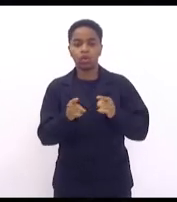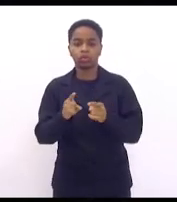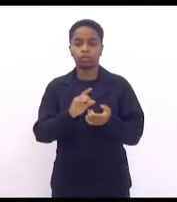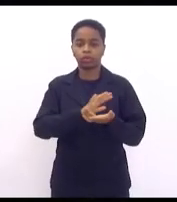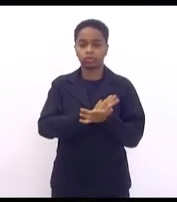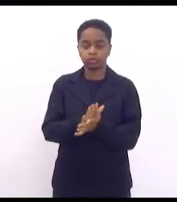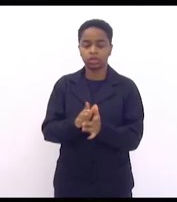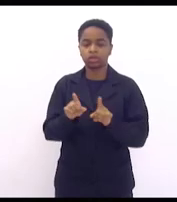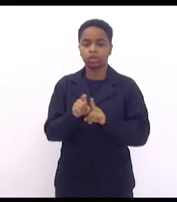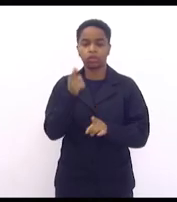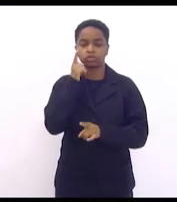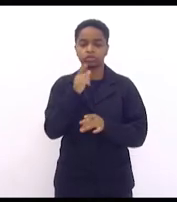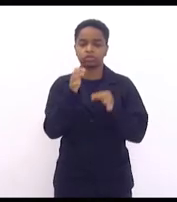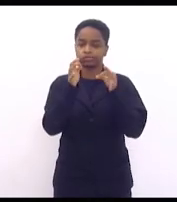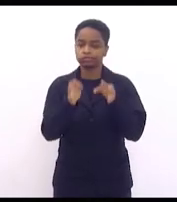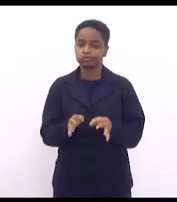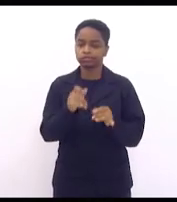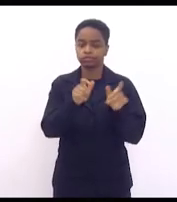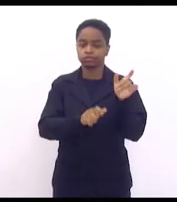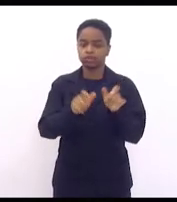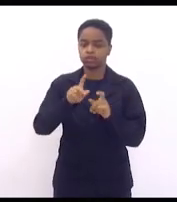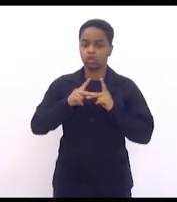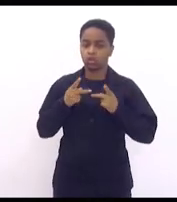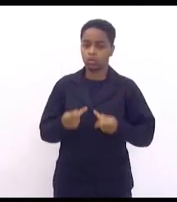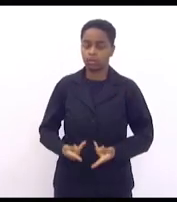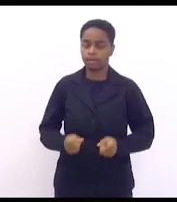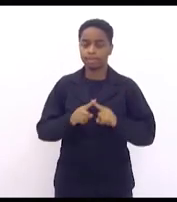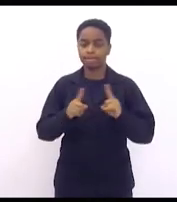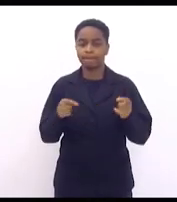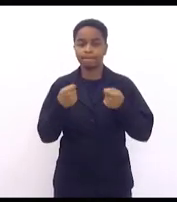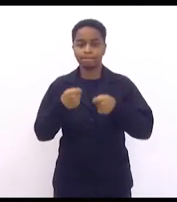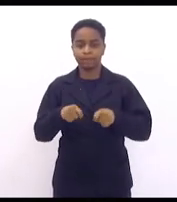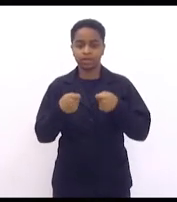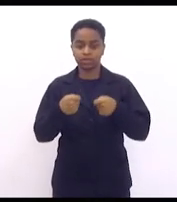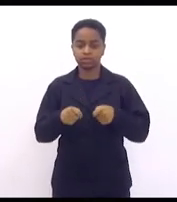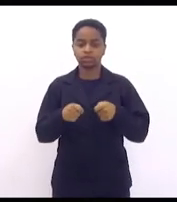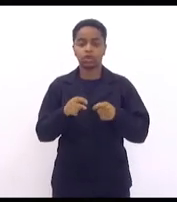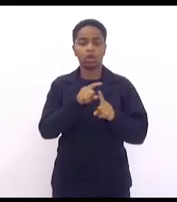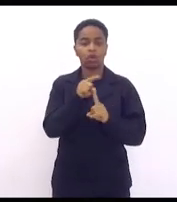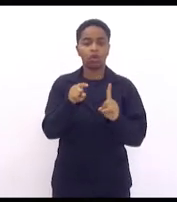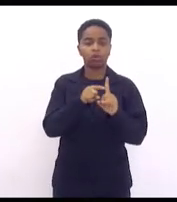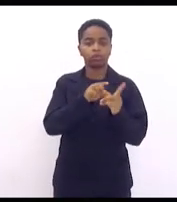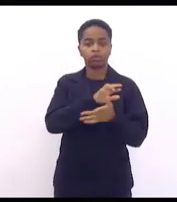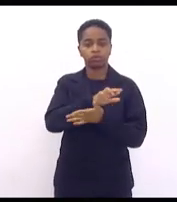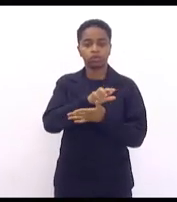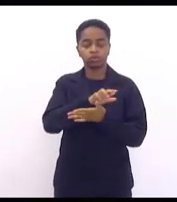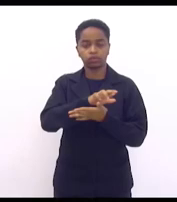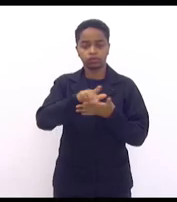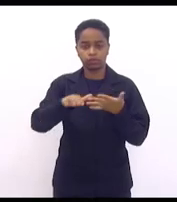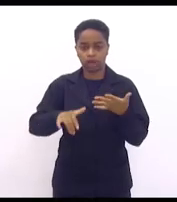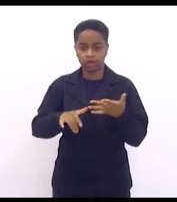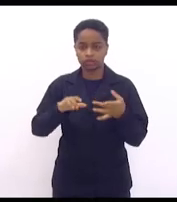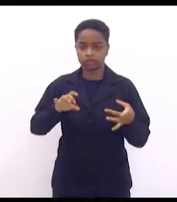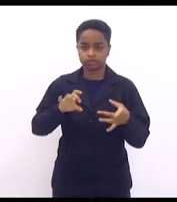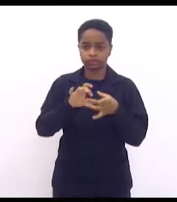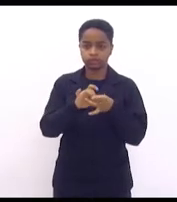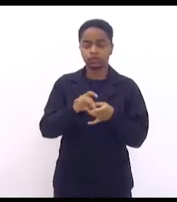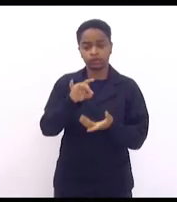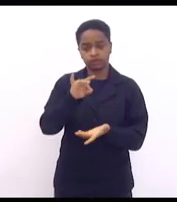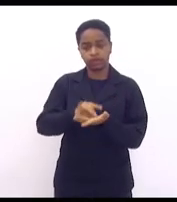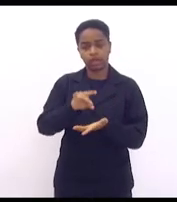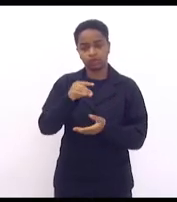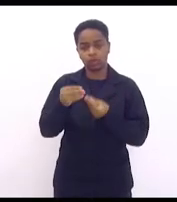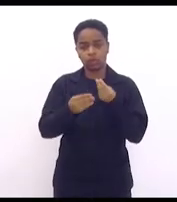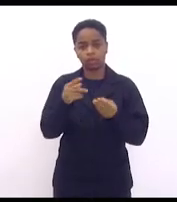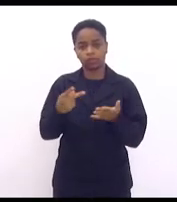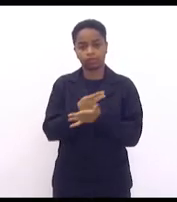da pessoa humana. Mas é preciso traduzir esses objetivos para a realidade do Estado do Rio de